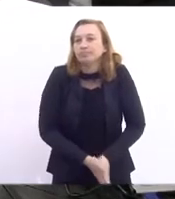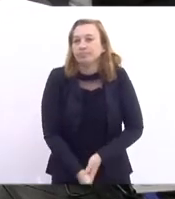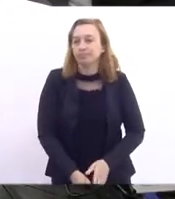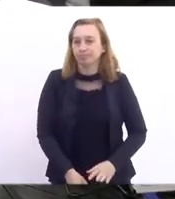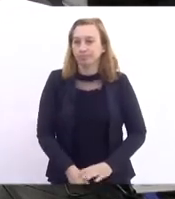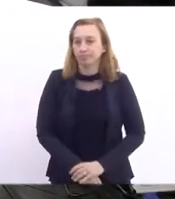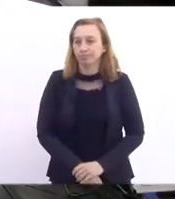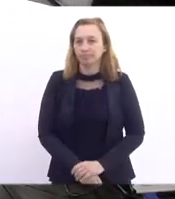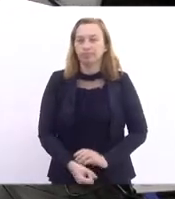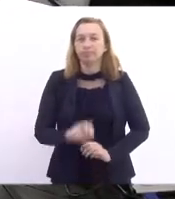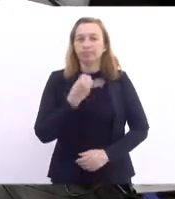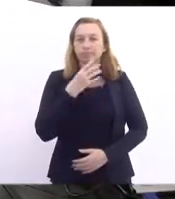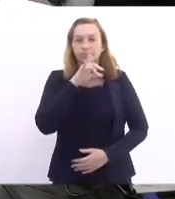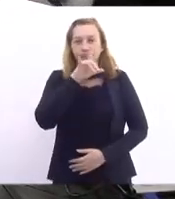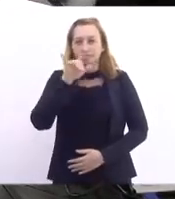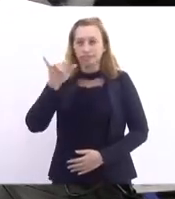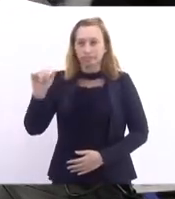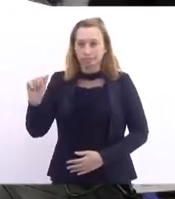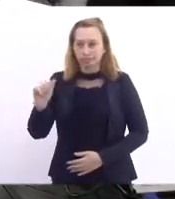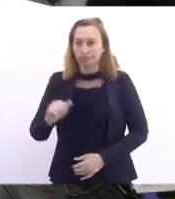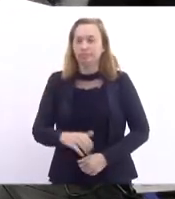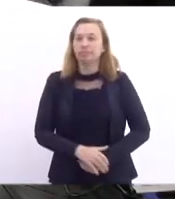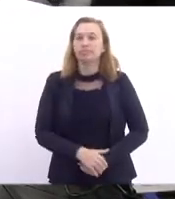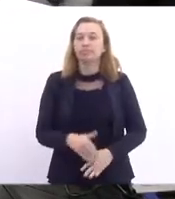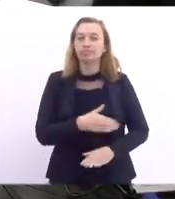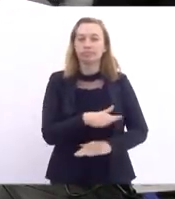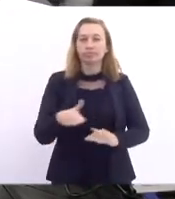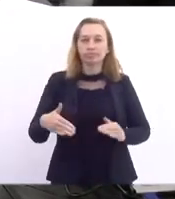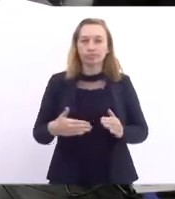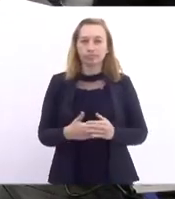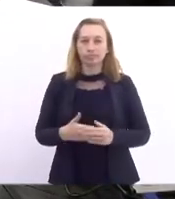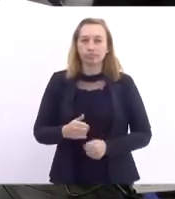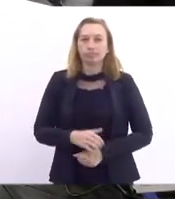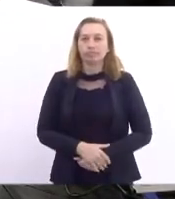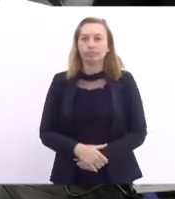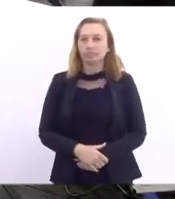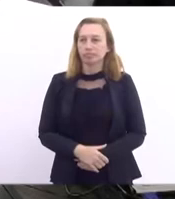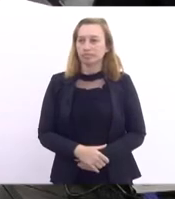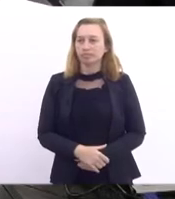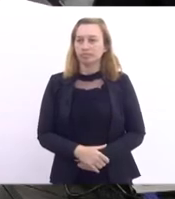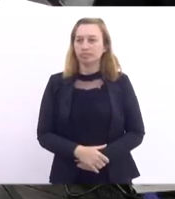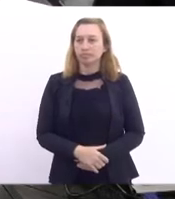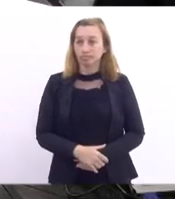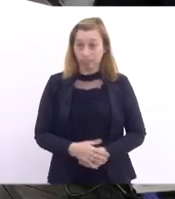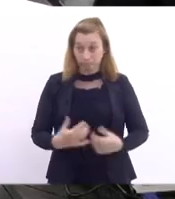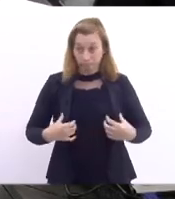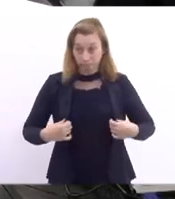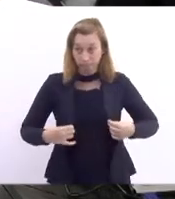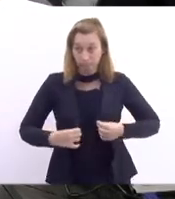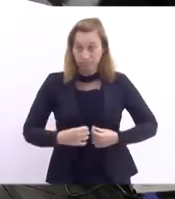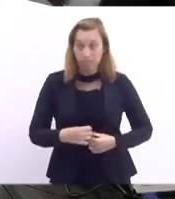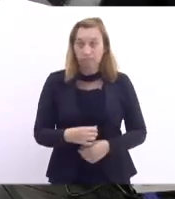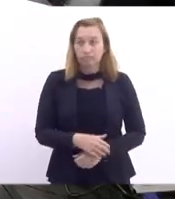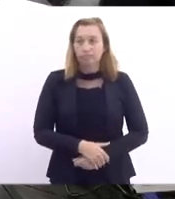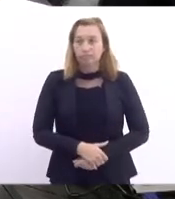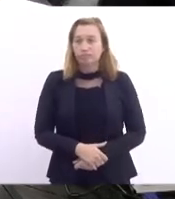Oi bom dia a todos e todas